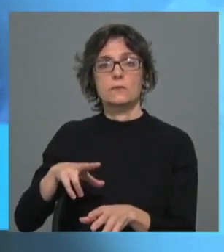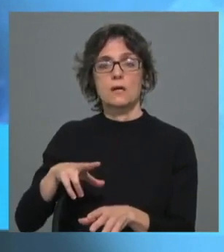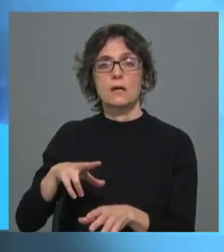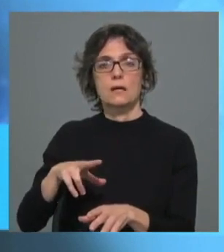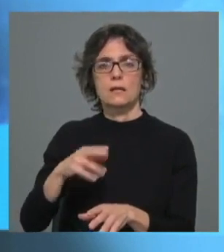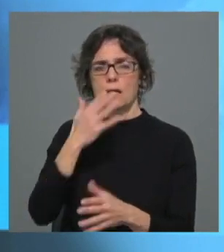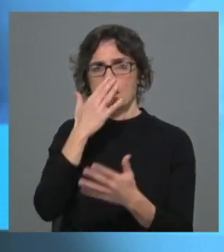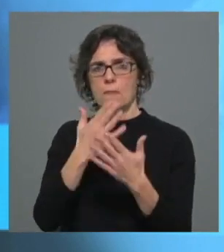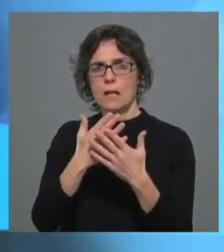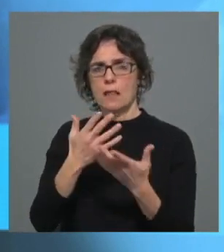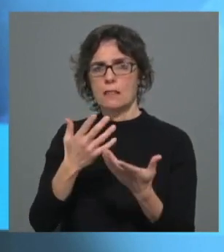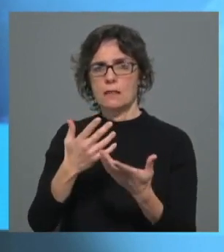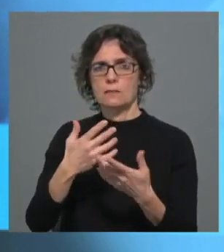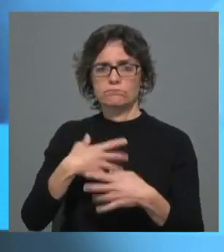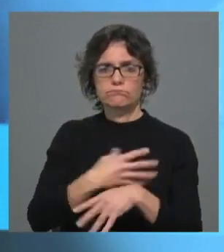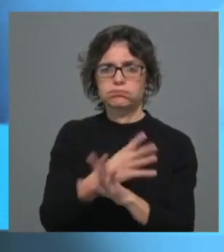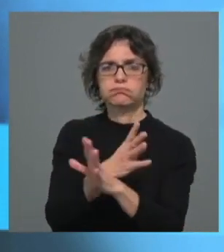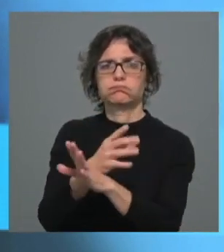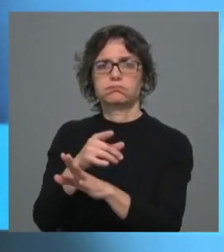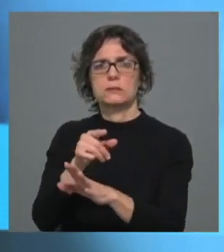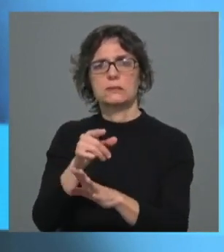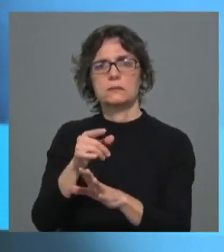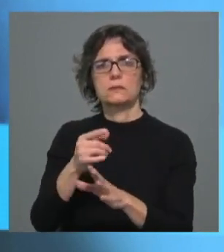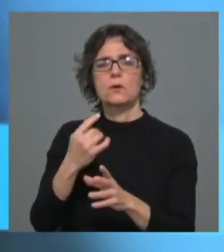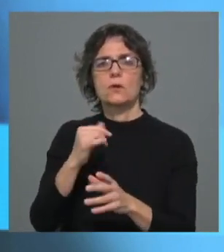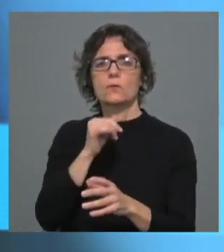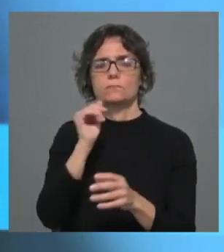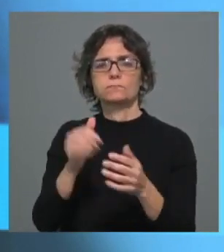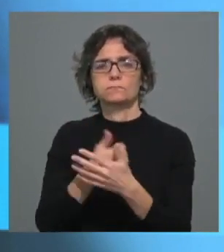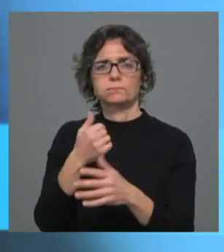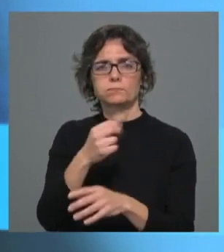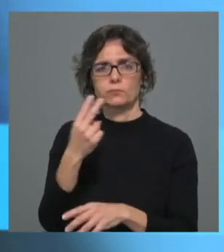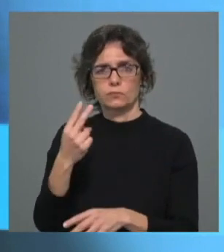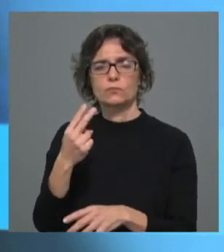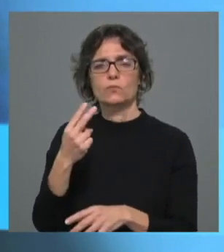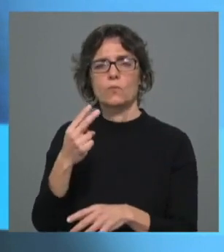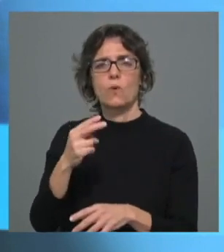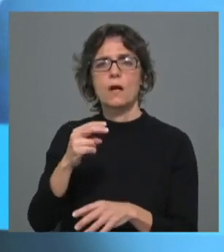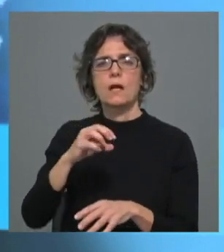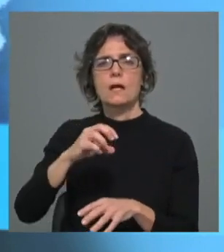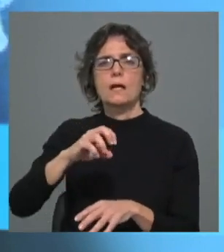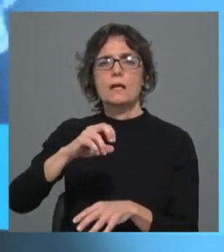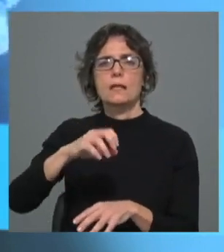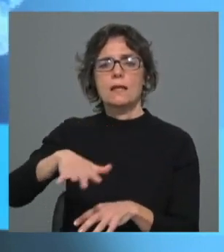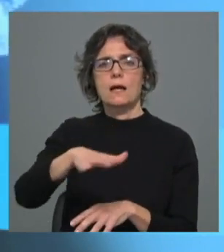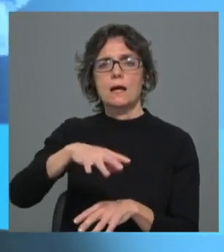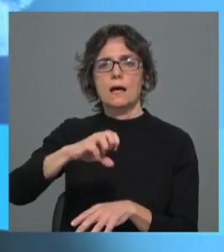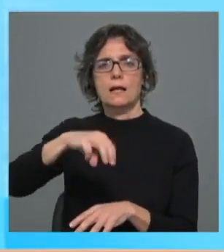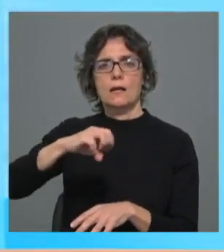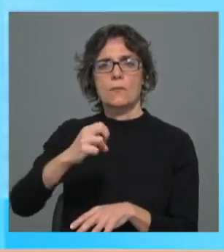esta circunstância de um incêndio que fez duas vítimas Mortais eh namoraria temos entre nós o padre